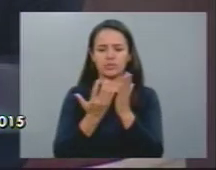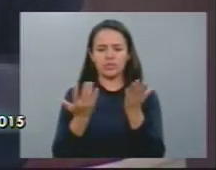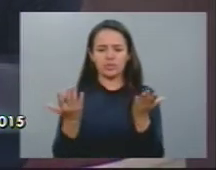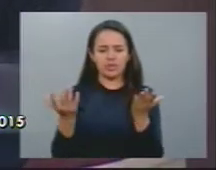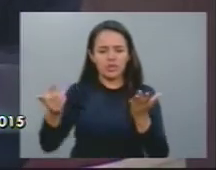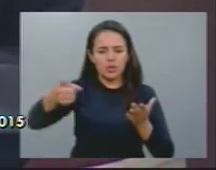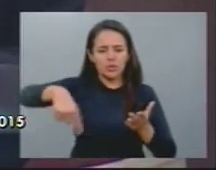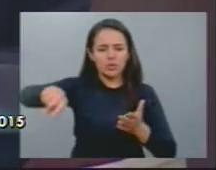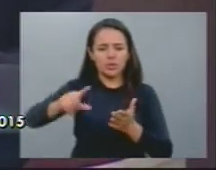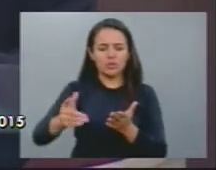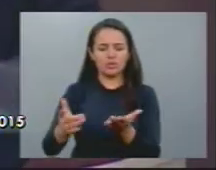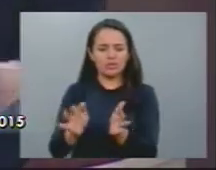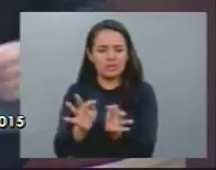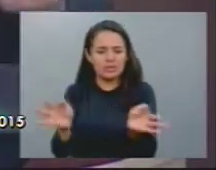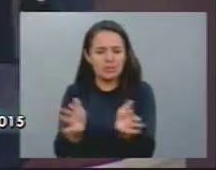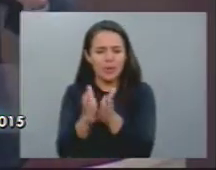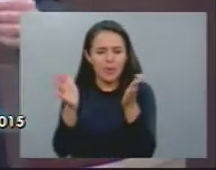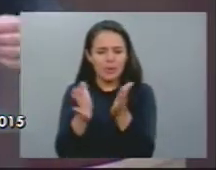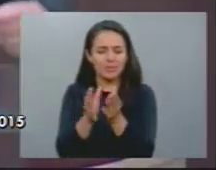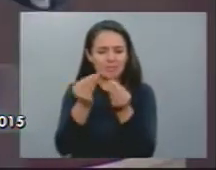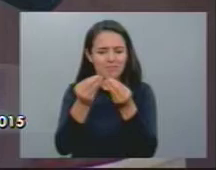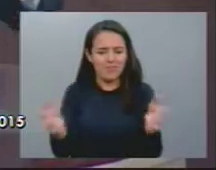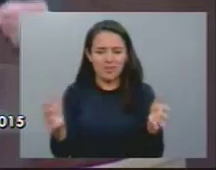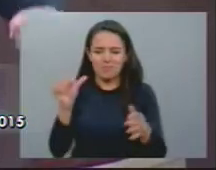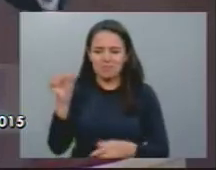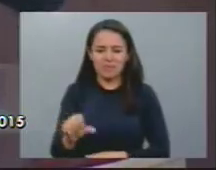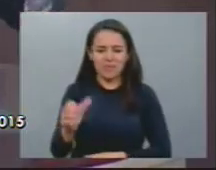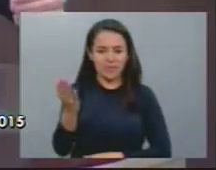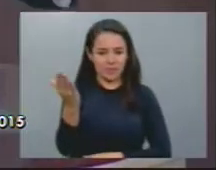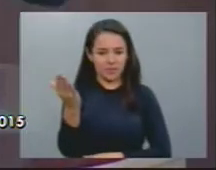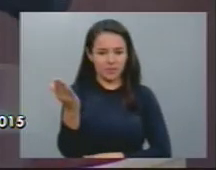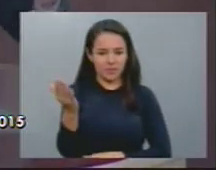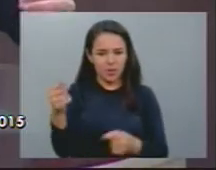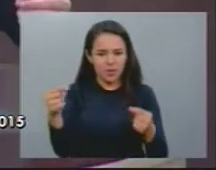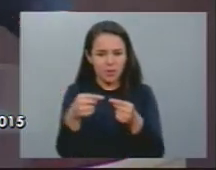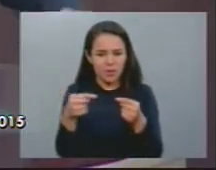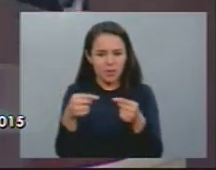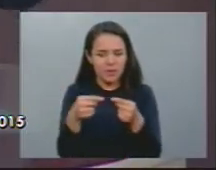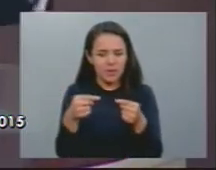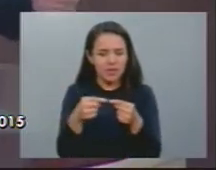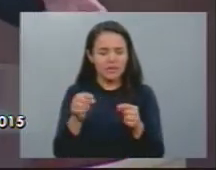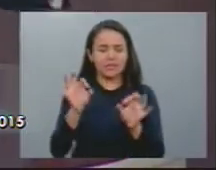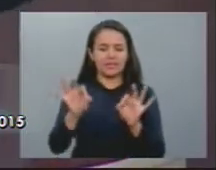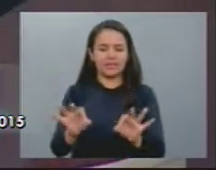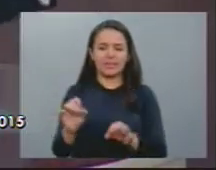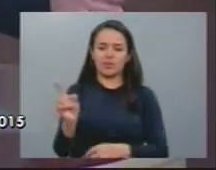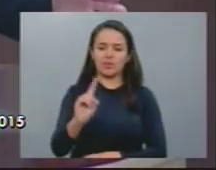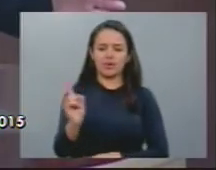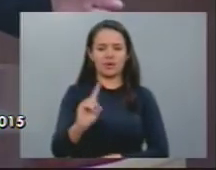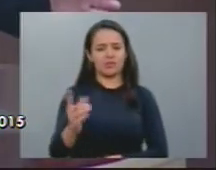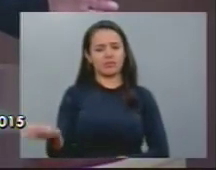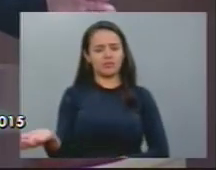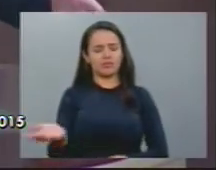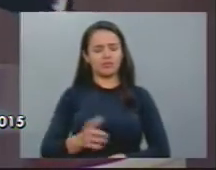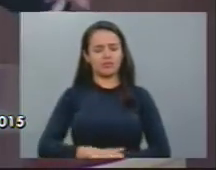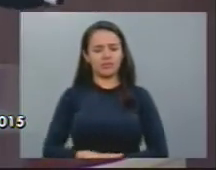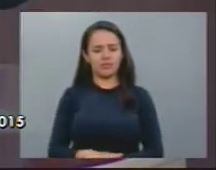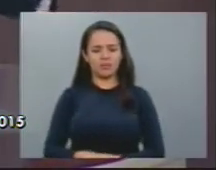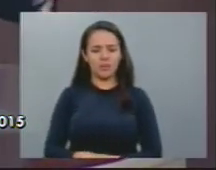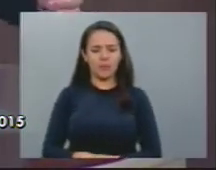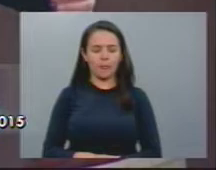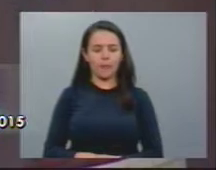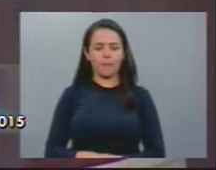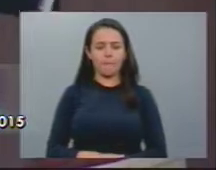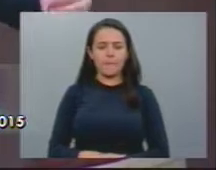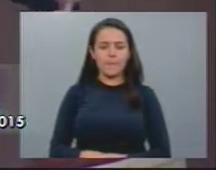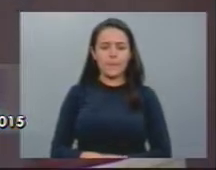públicas sociais. Isto não é verdade. Podem repetir a